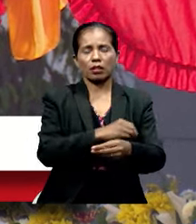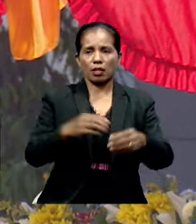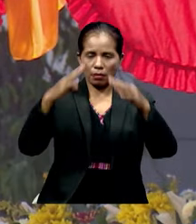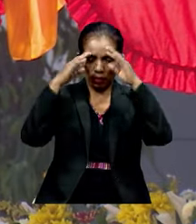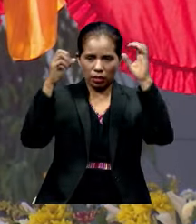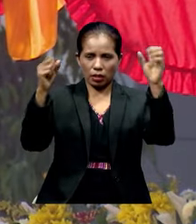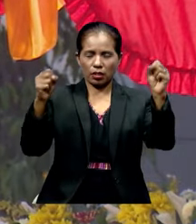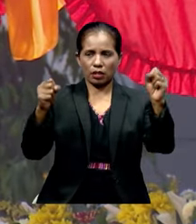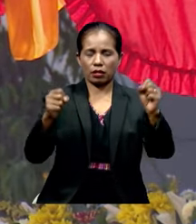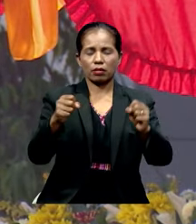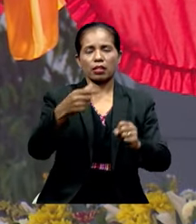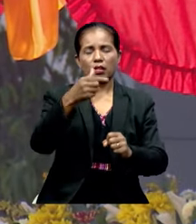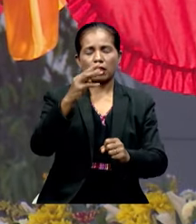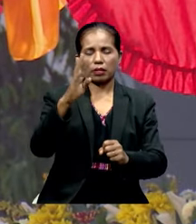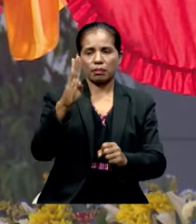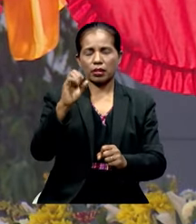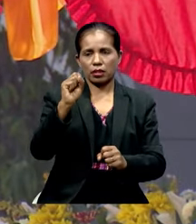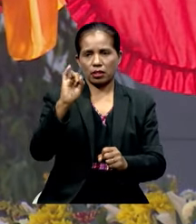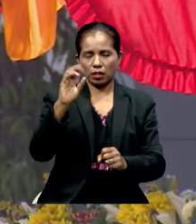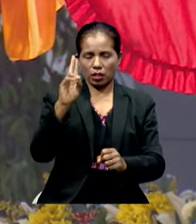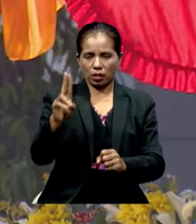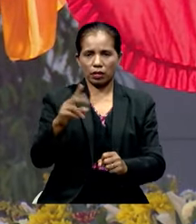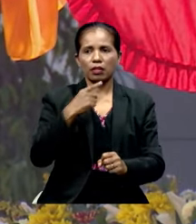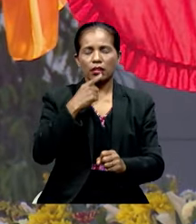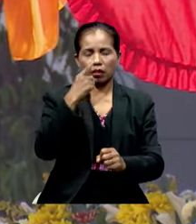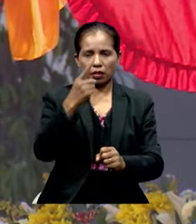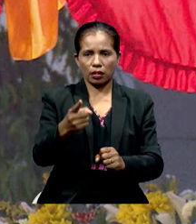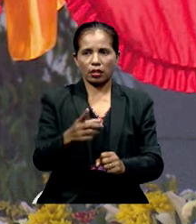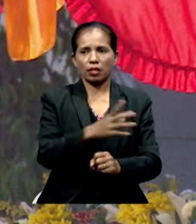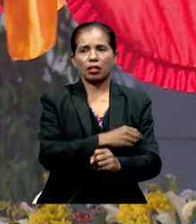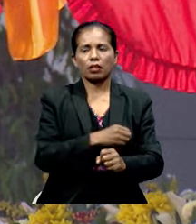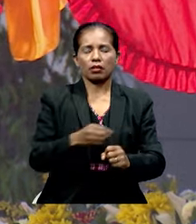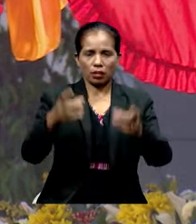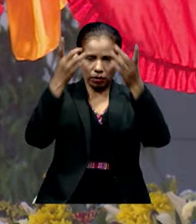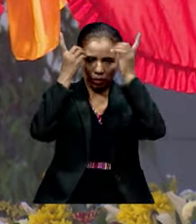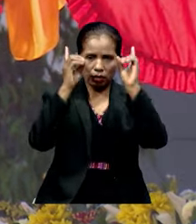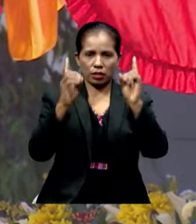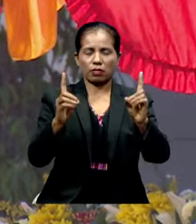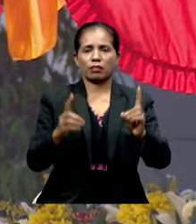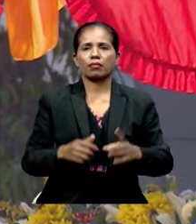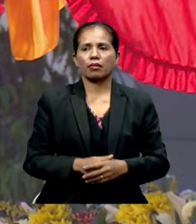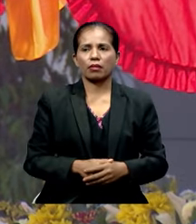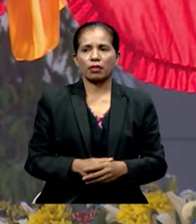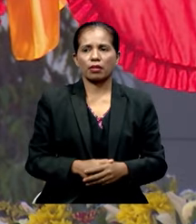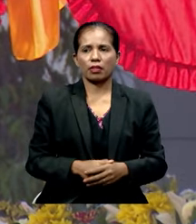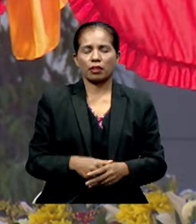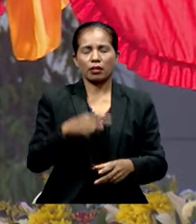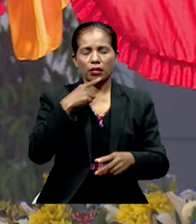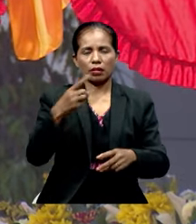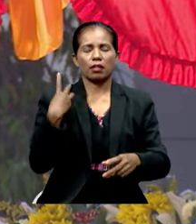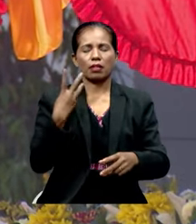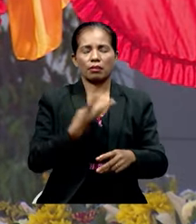da República da Guiné-Bissau. Considero que esta alta distinção que é concedida à minha